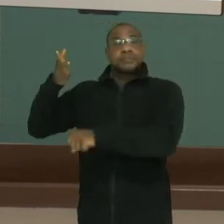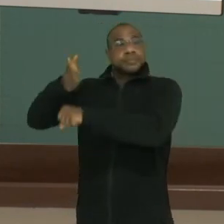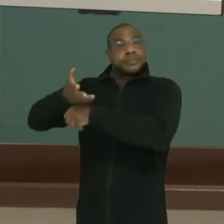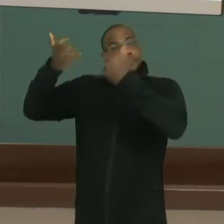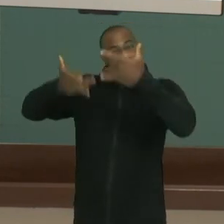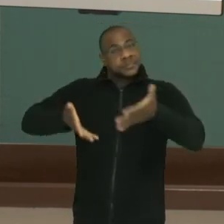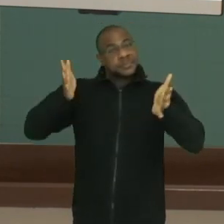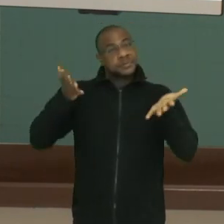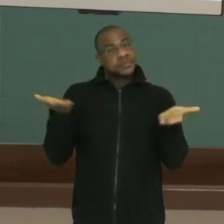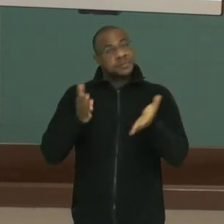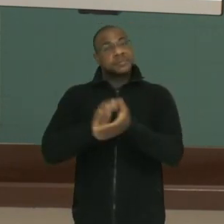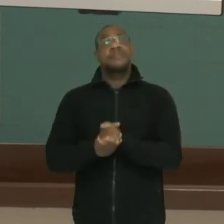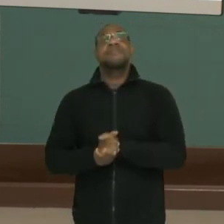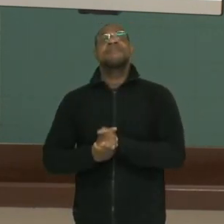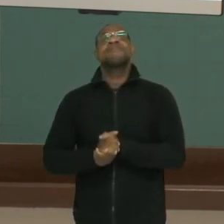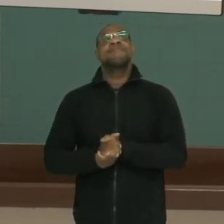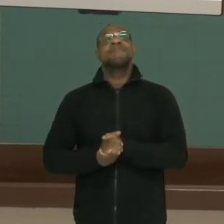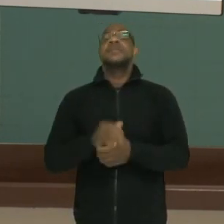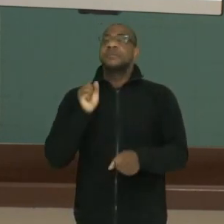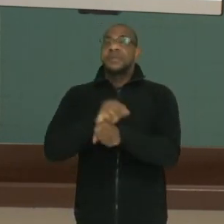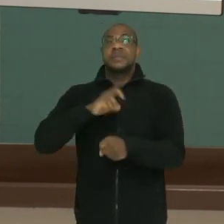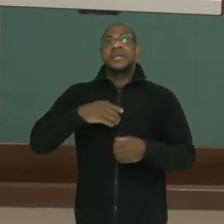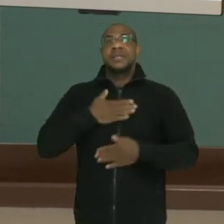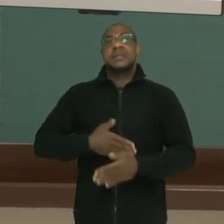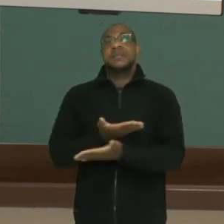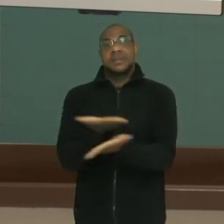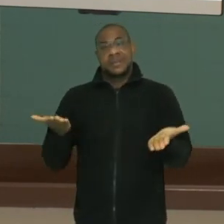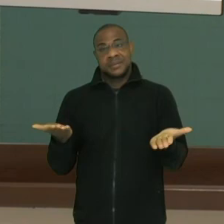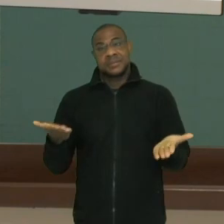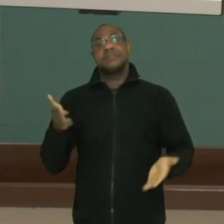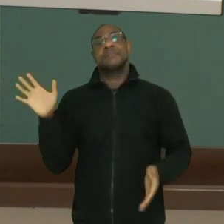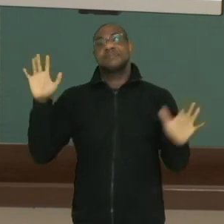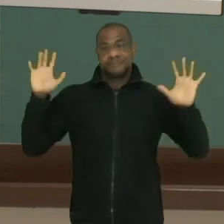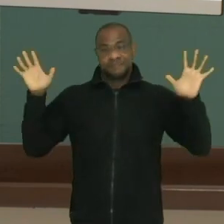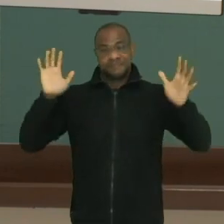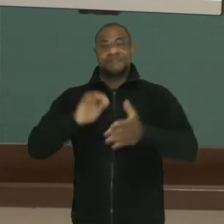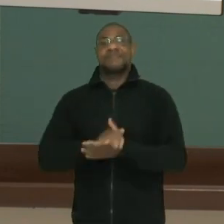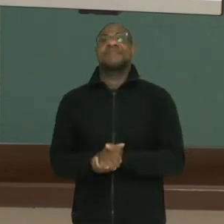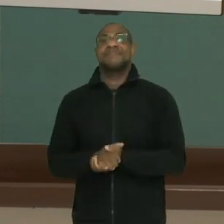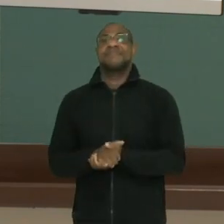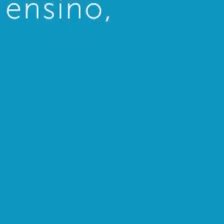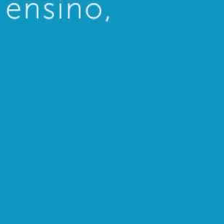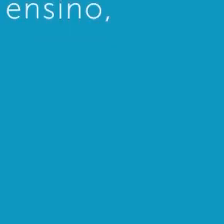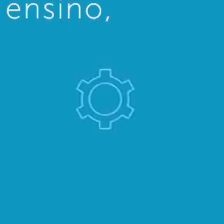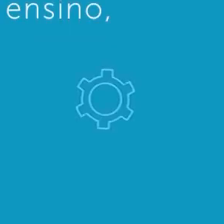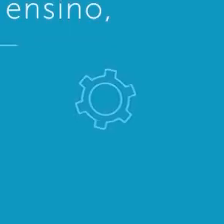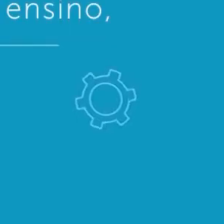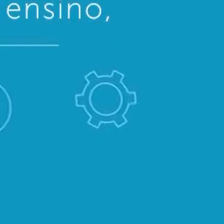vídeo, falamos sobre o engenho colonial. Eu espero que vocês tenham gostado e até a próxima.